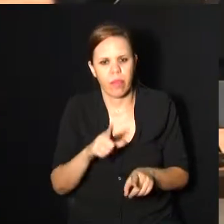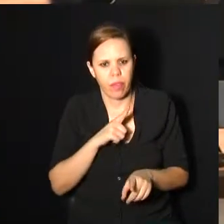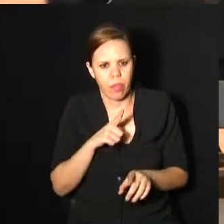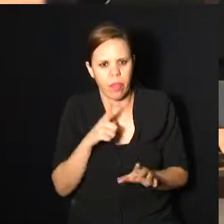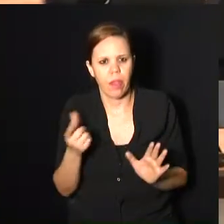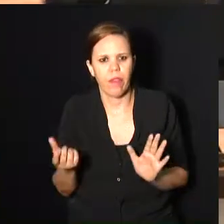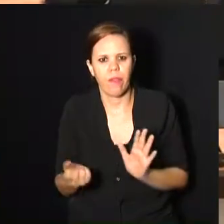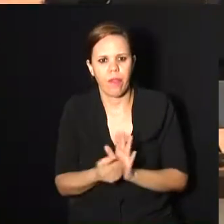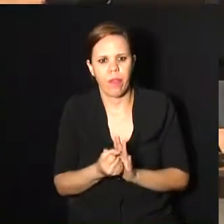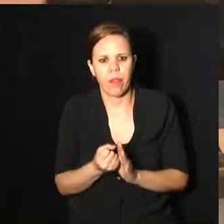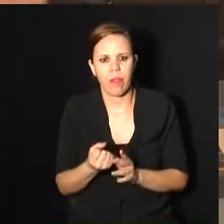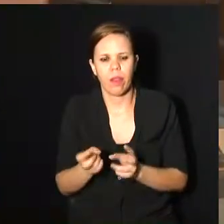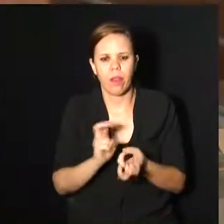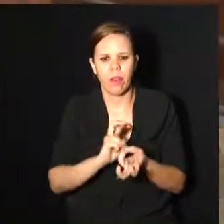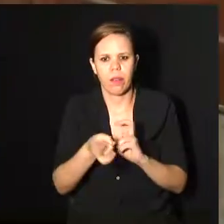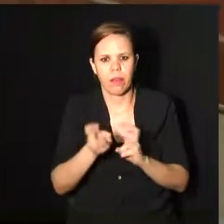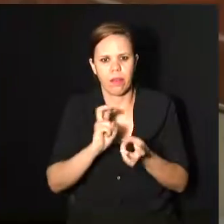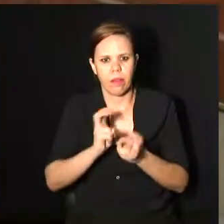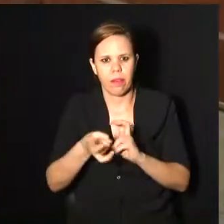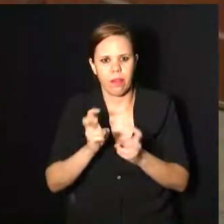capoeira.